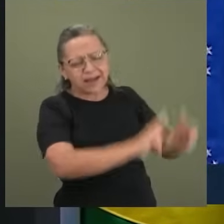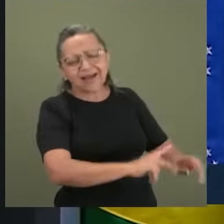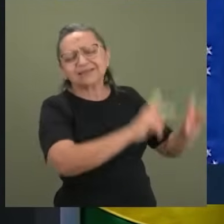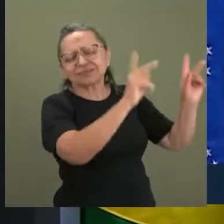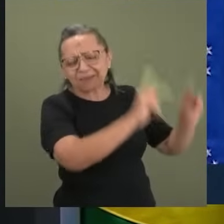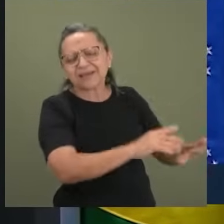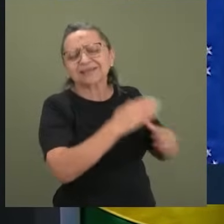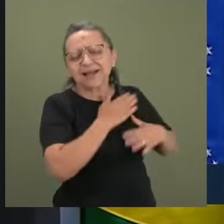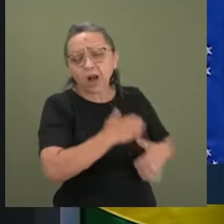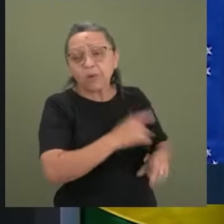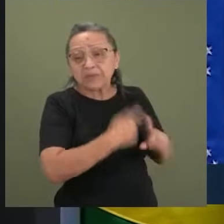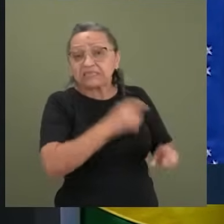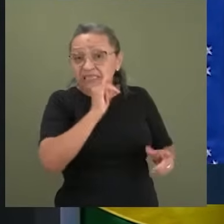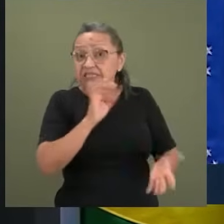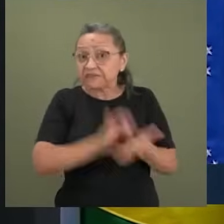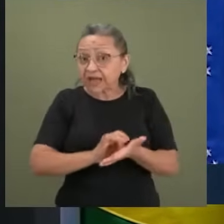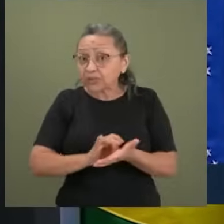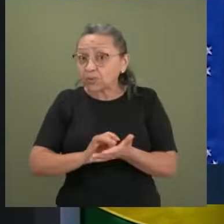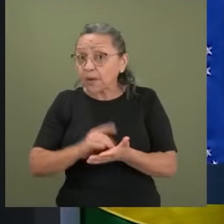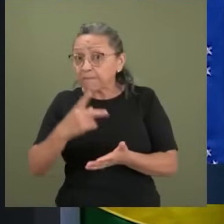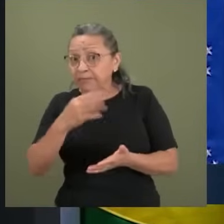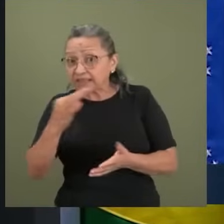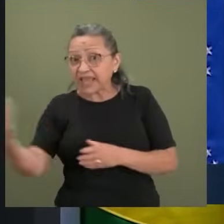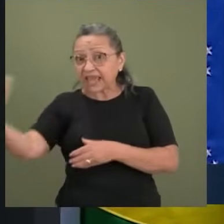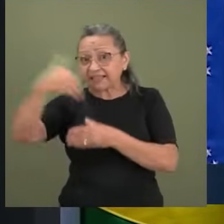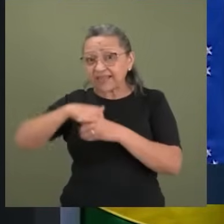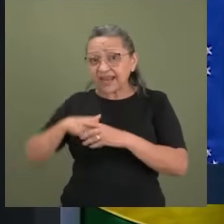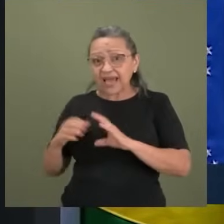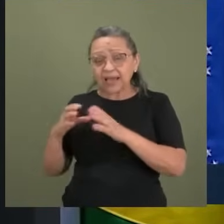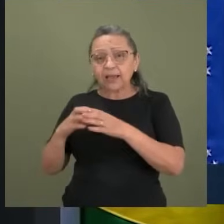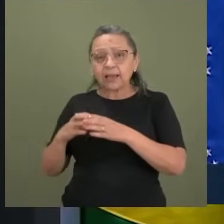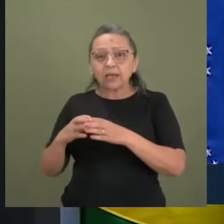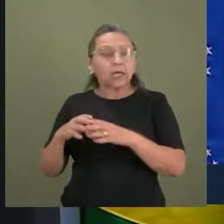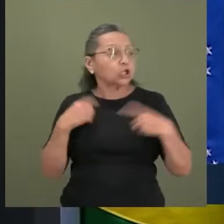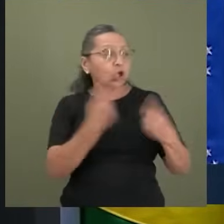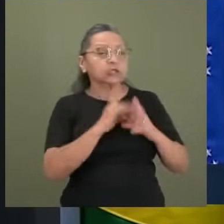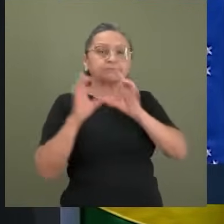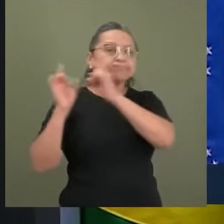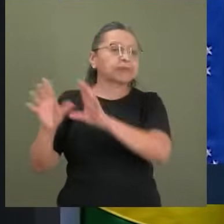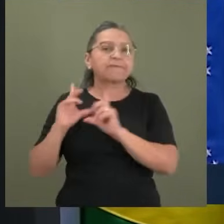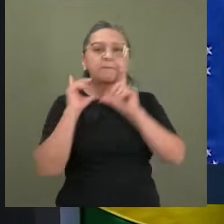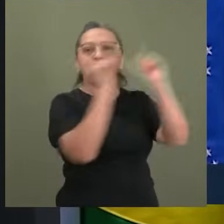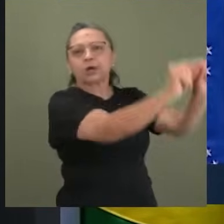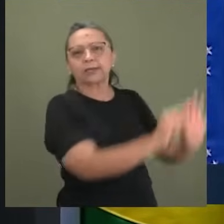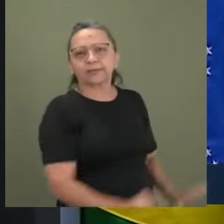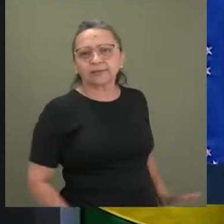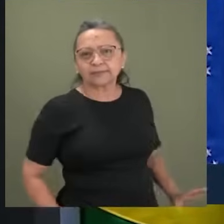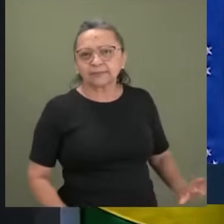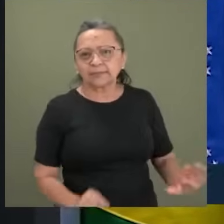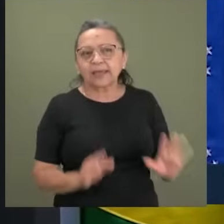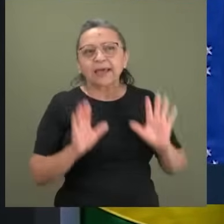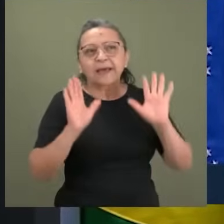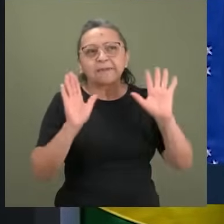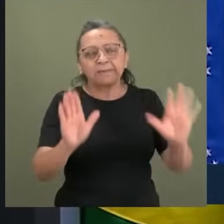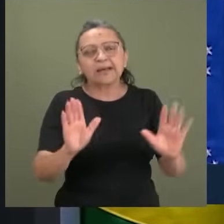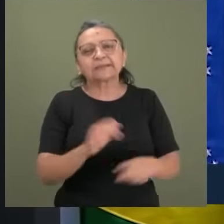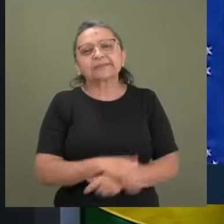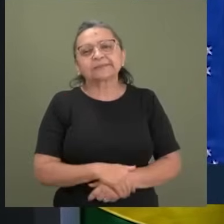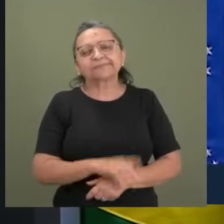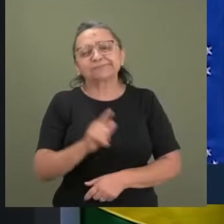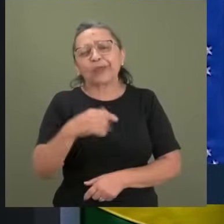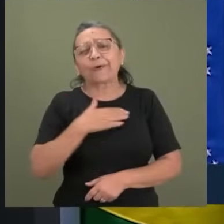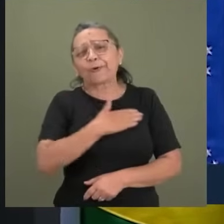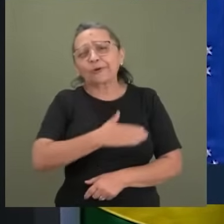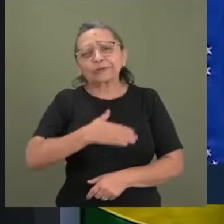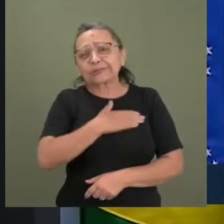sairemos tenham paz tem saída para tudo mas eu gostava muito no impit que eu sempre